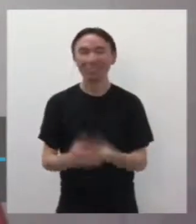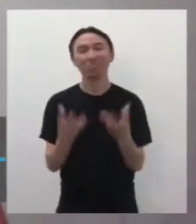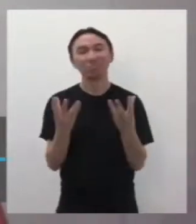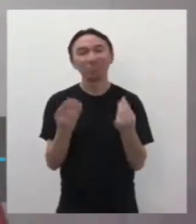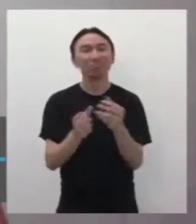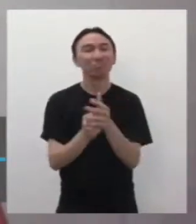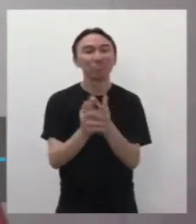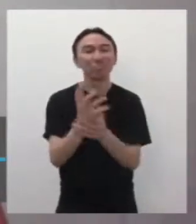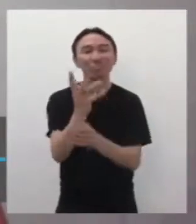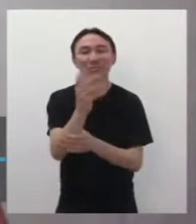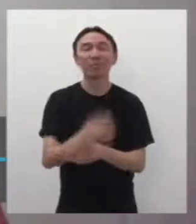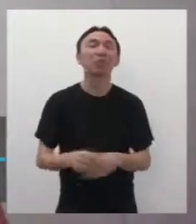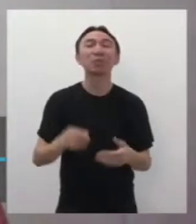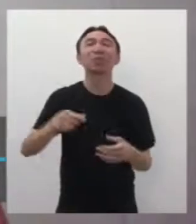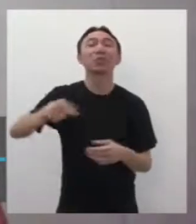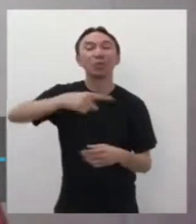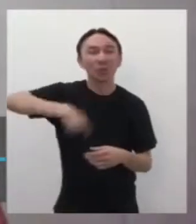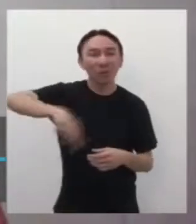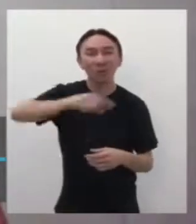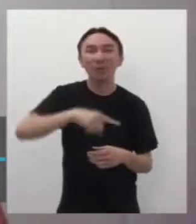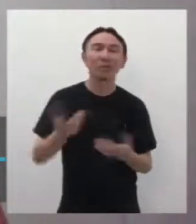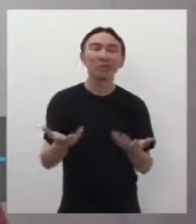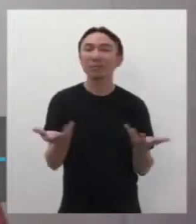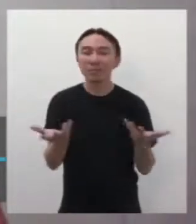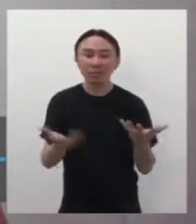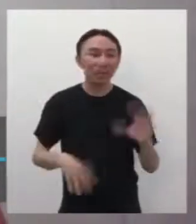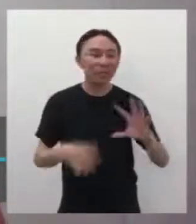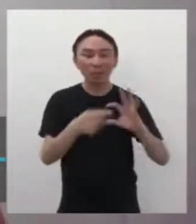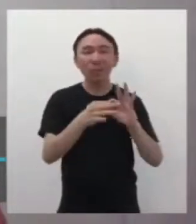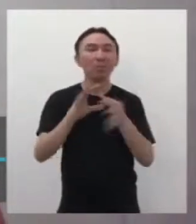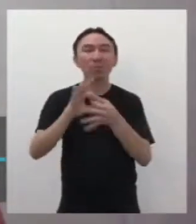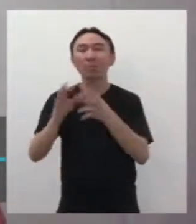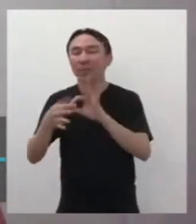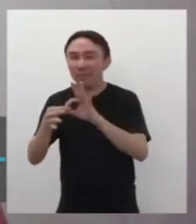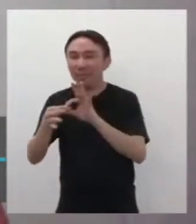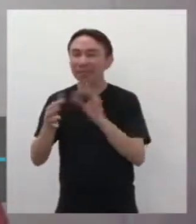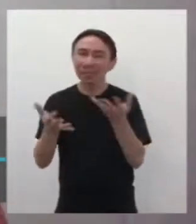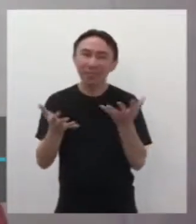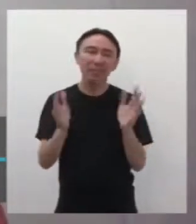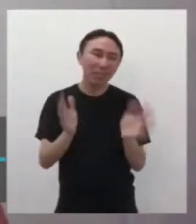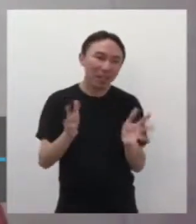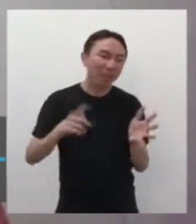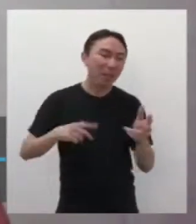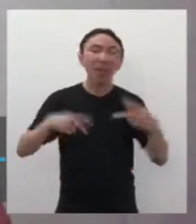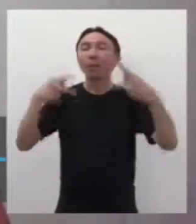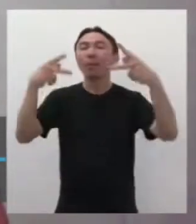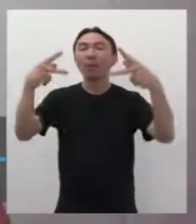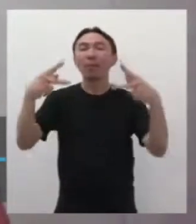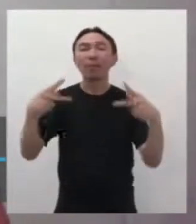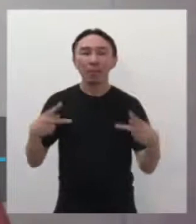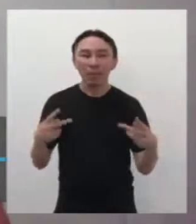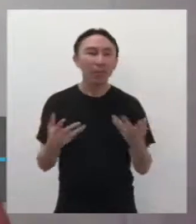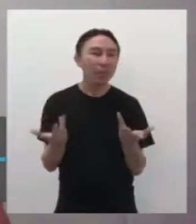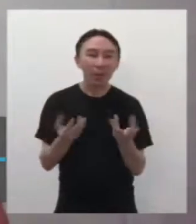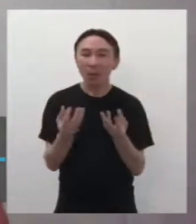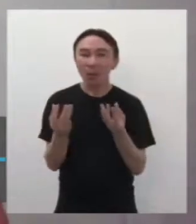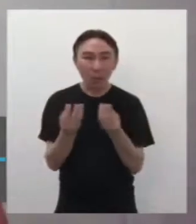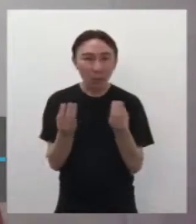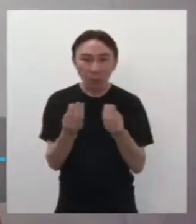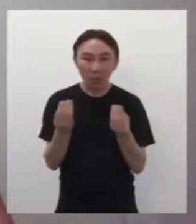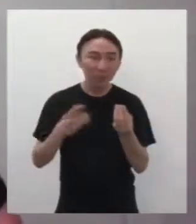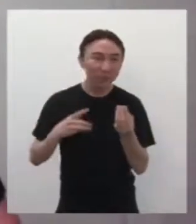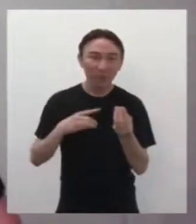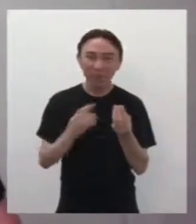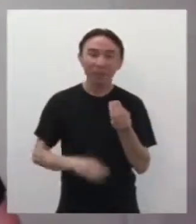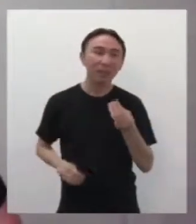sempre contextualiza um pouco como essas plataformas foram disponibilizadas para a